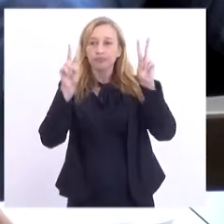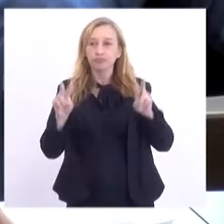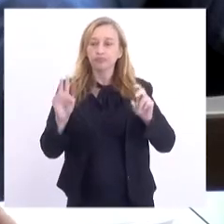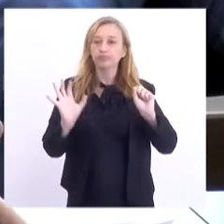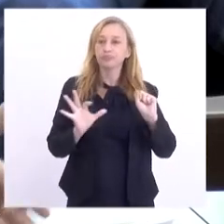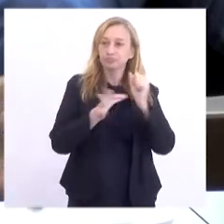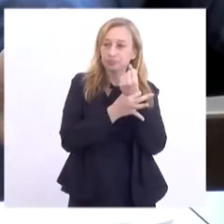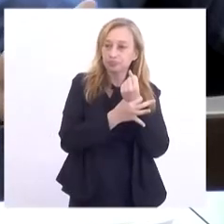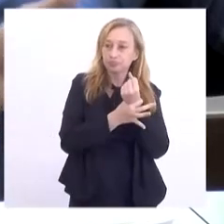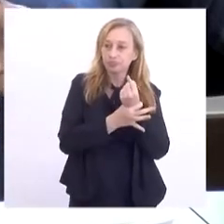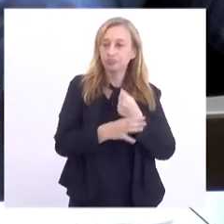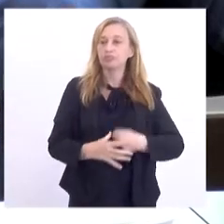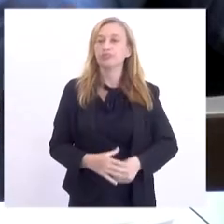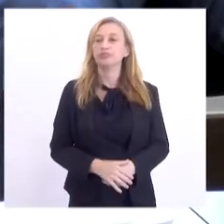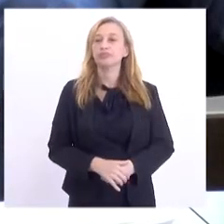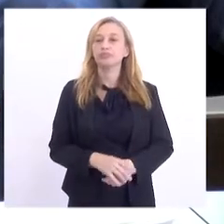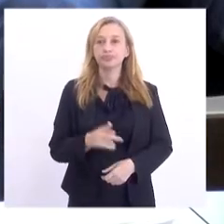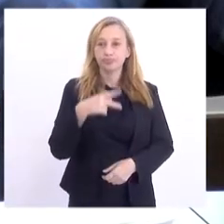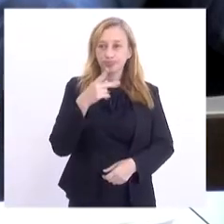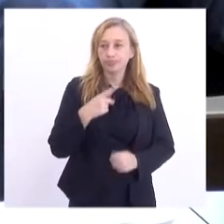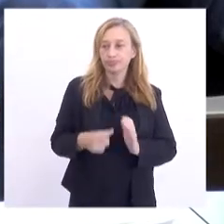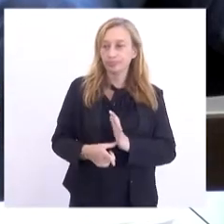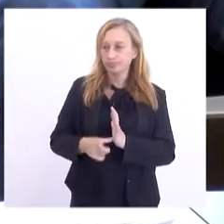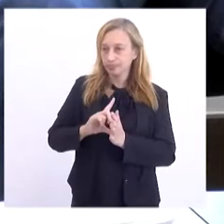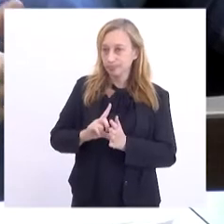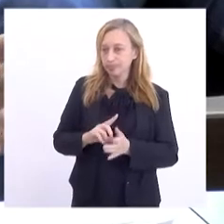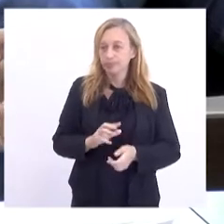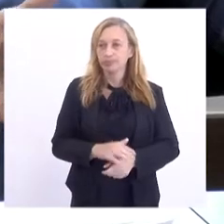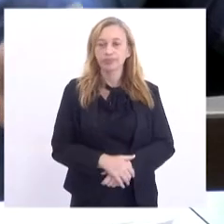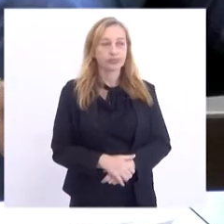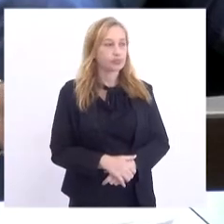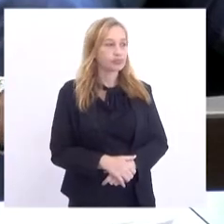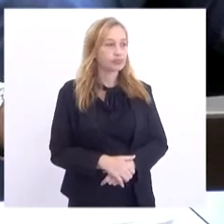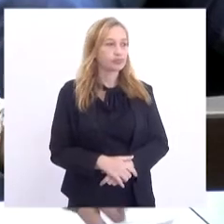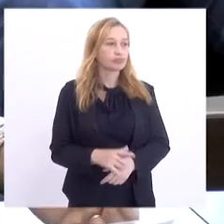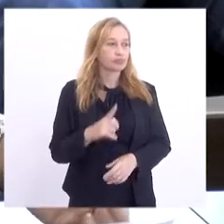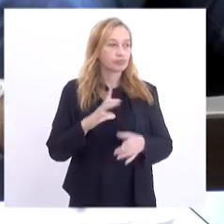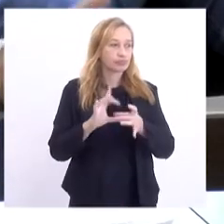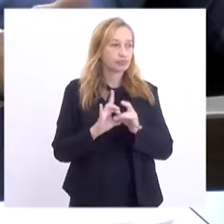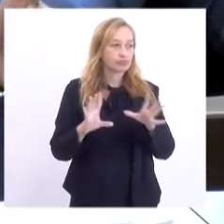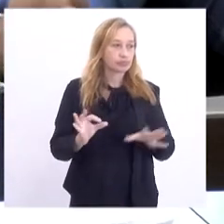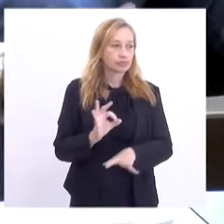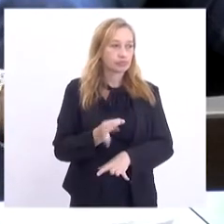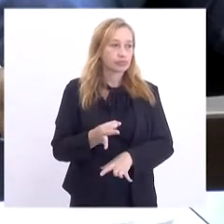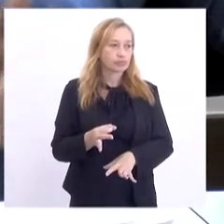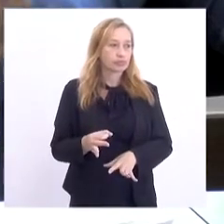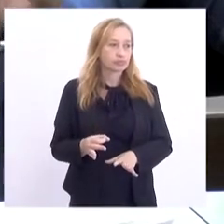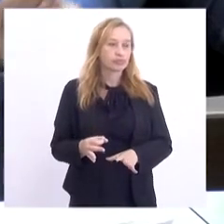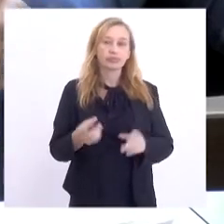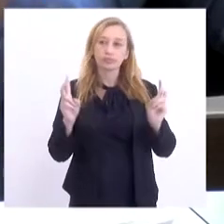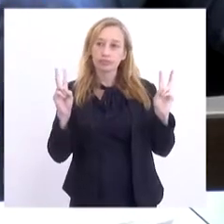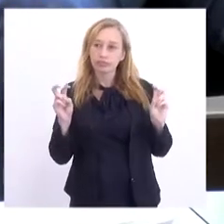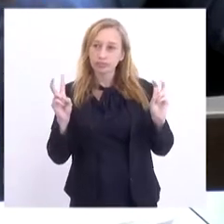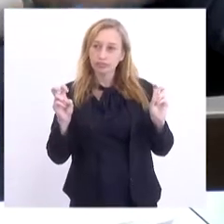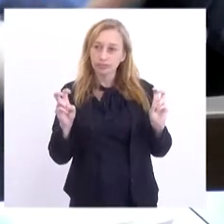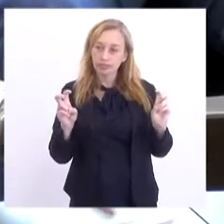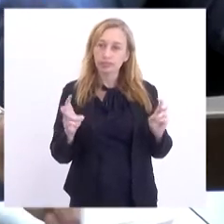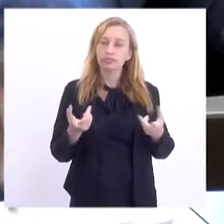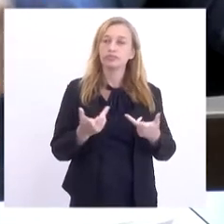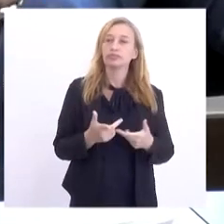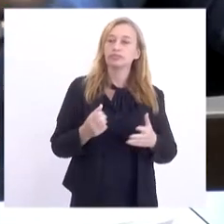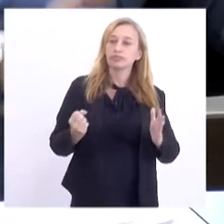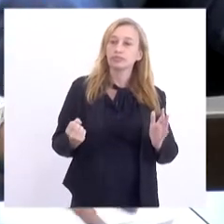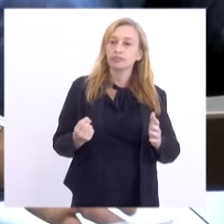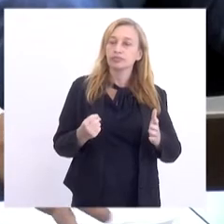da segurança eu comentei anteriormente que existe uma autorização legal de que matérias tidas por de